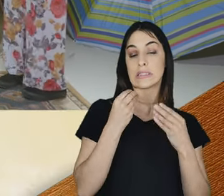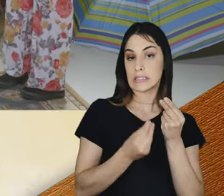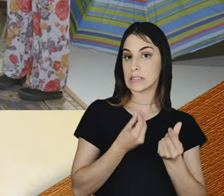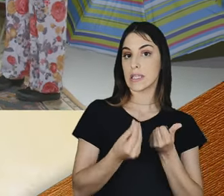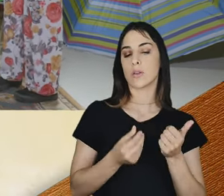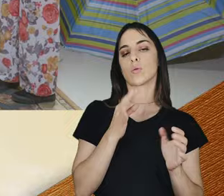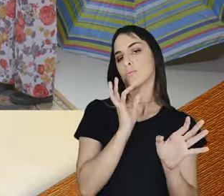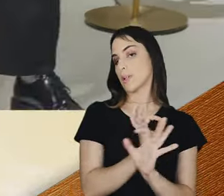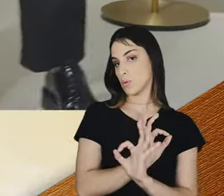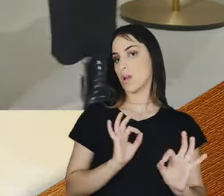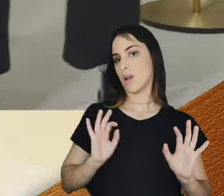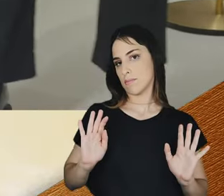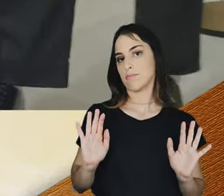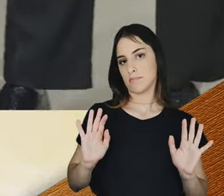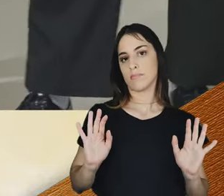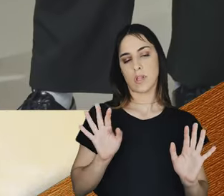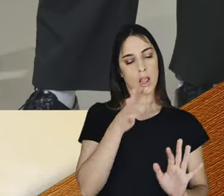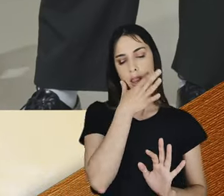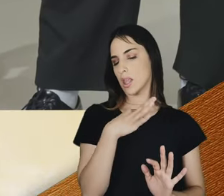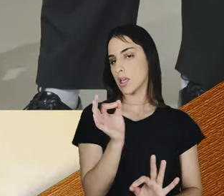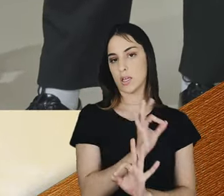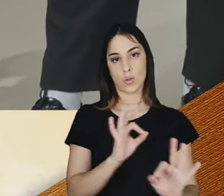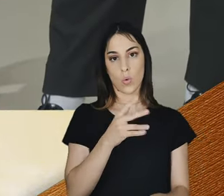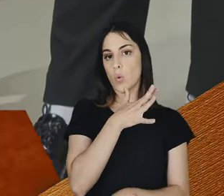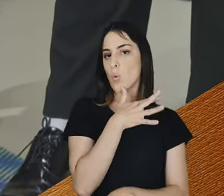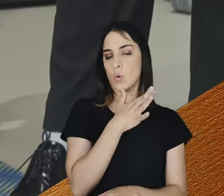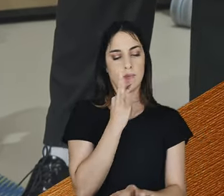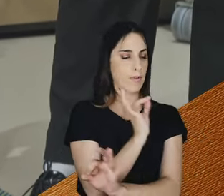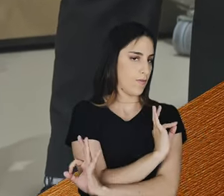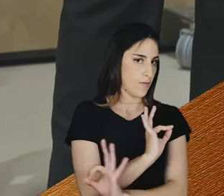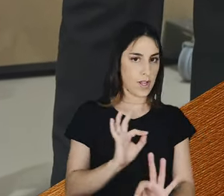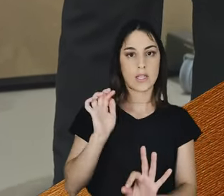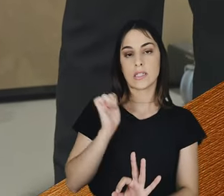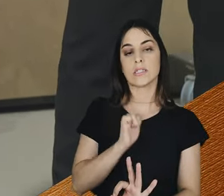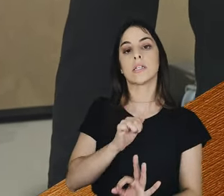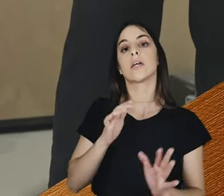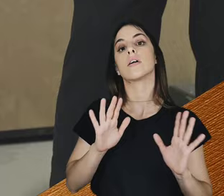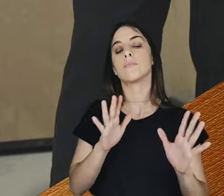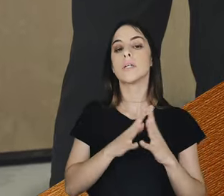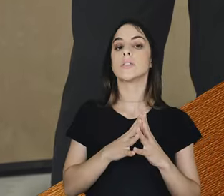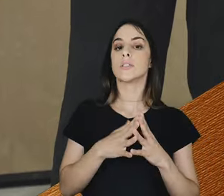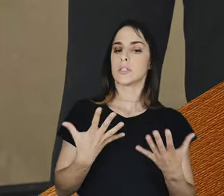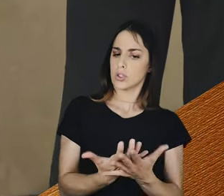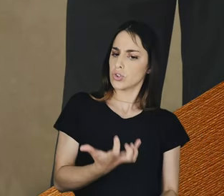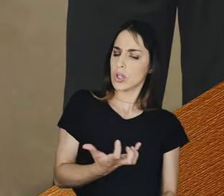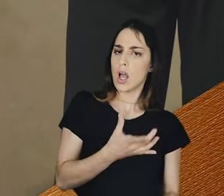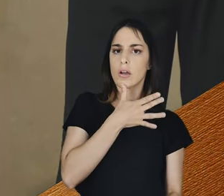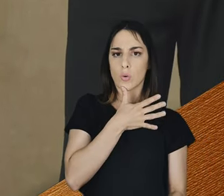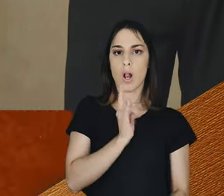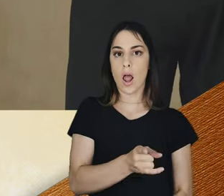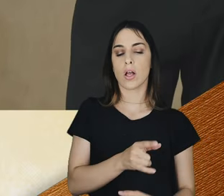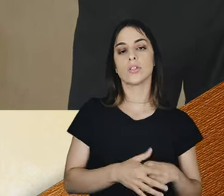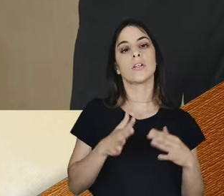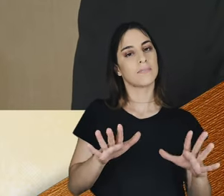seja espetacular... É lindíssimo. Lindíssimo. As cores são fantásticas. Uhum. São garridas, chamativas.